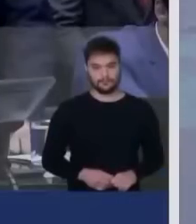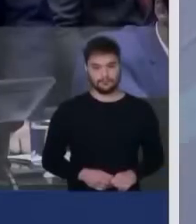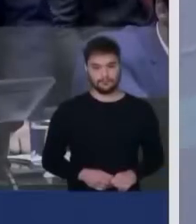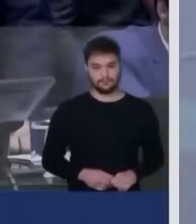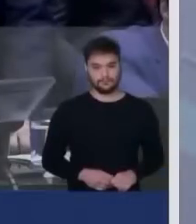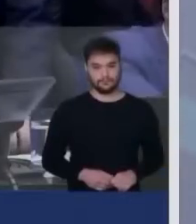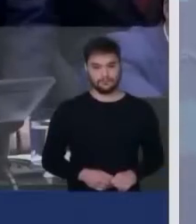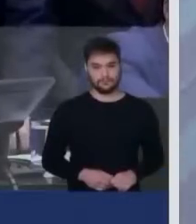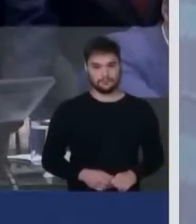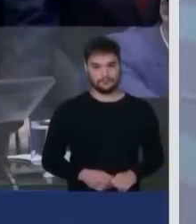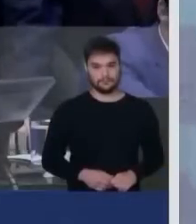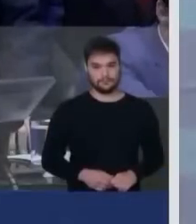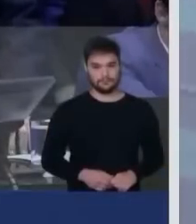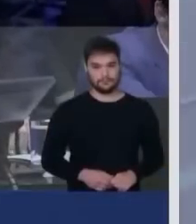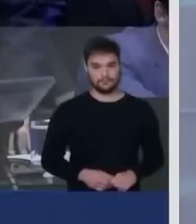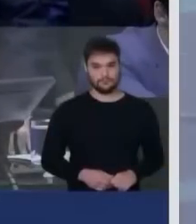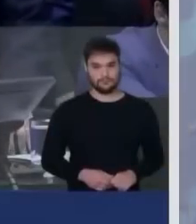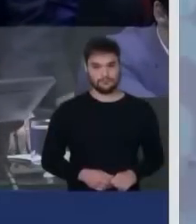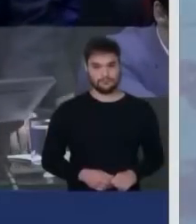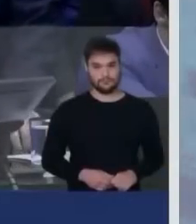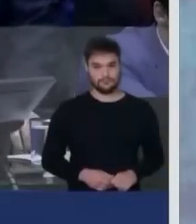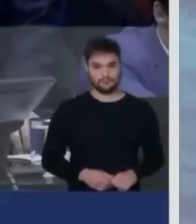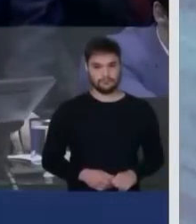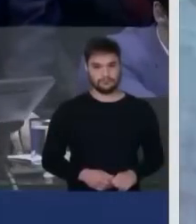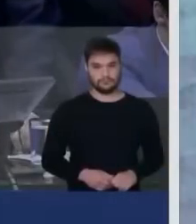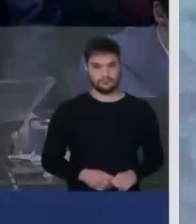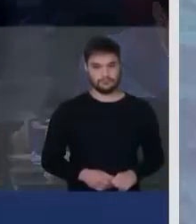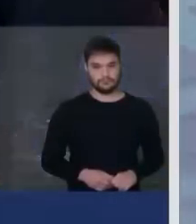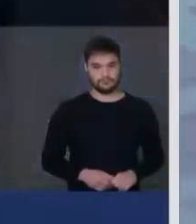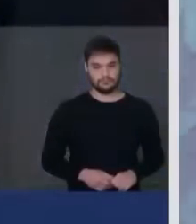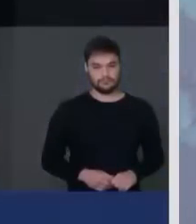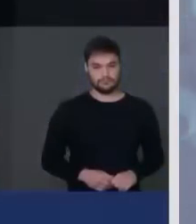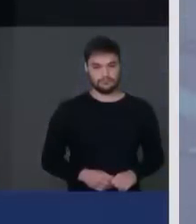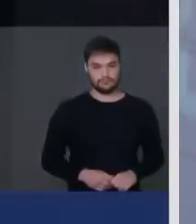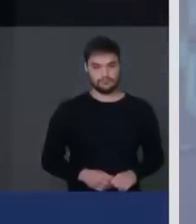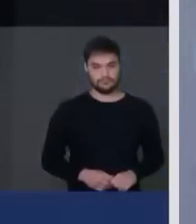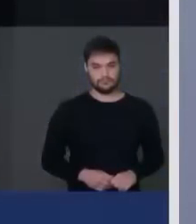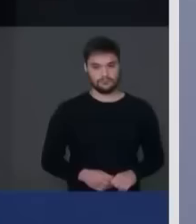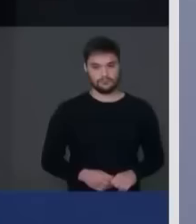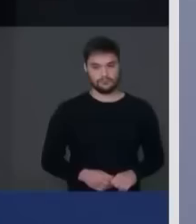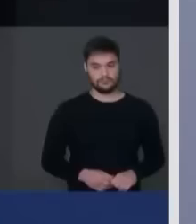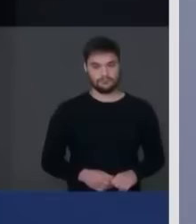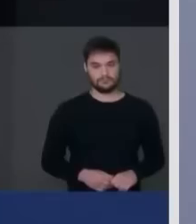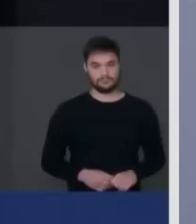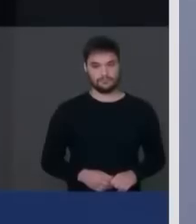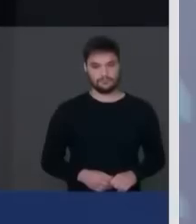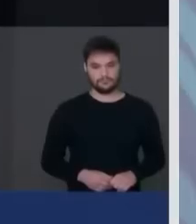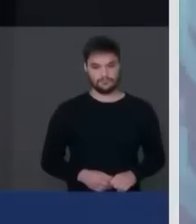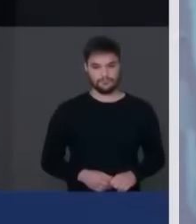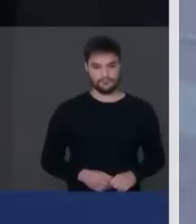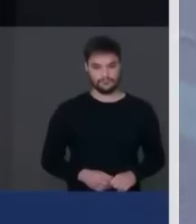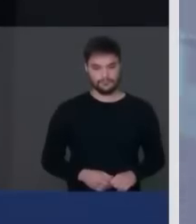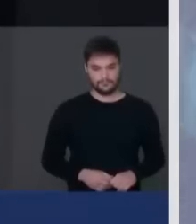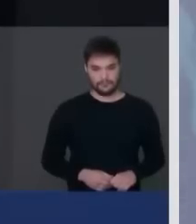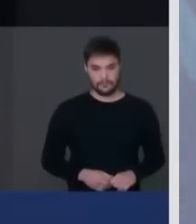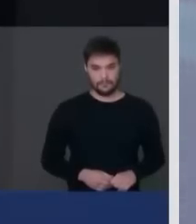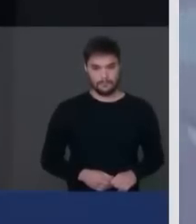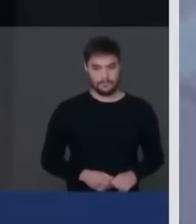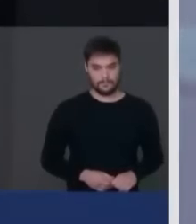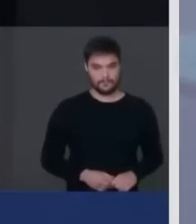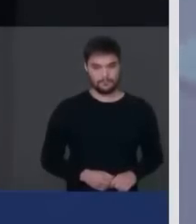transporte, não tem seguro rural suficiente, ele não tem uma estrutura estática, como você disse, mais de